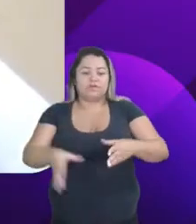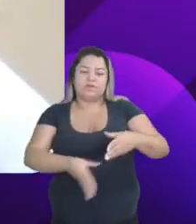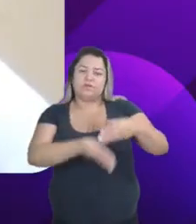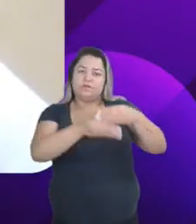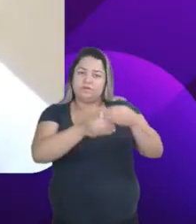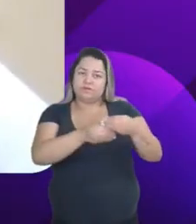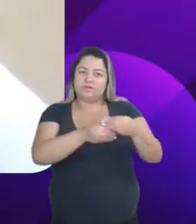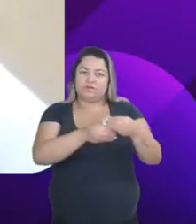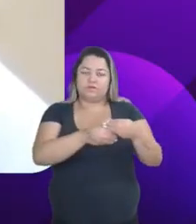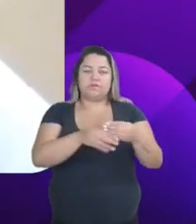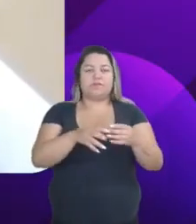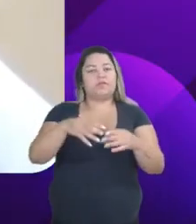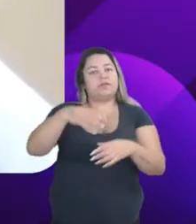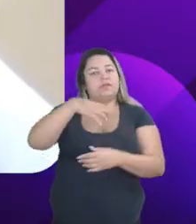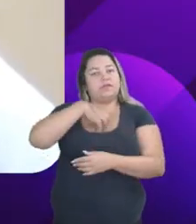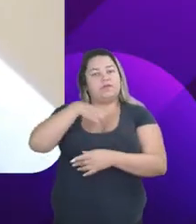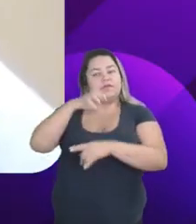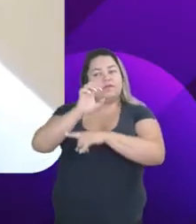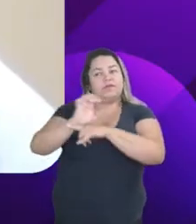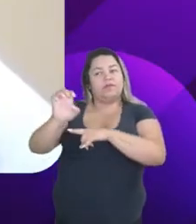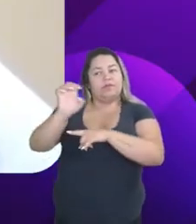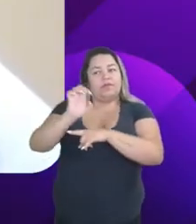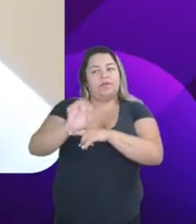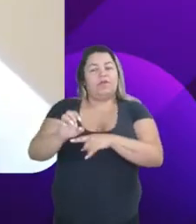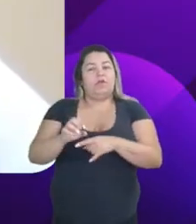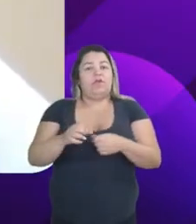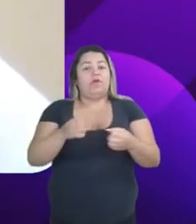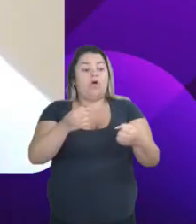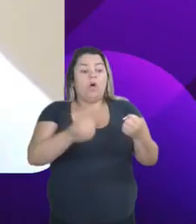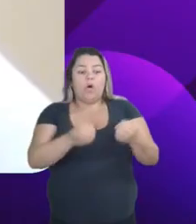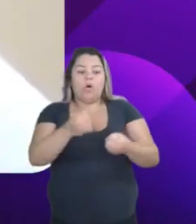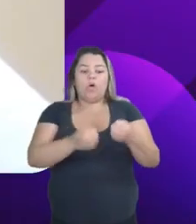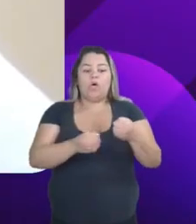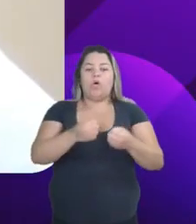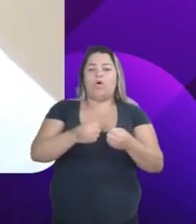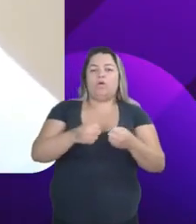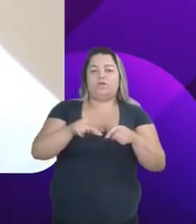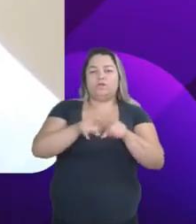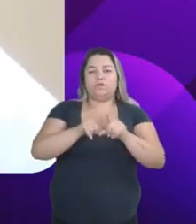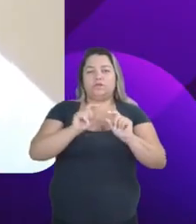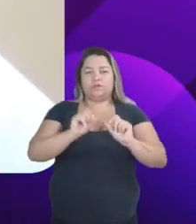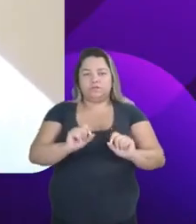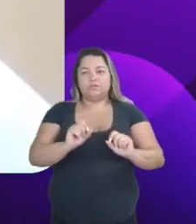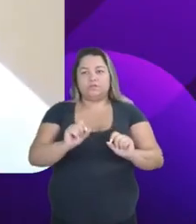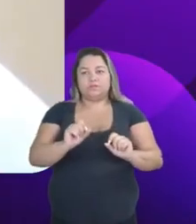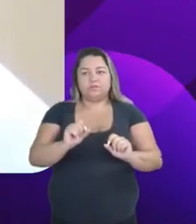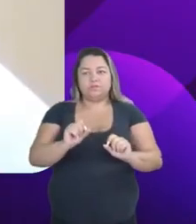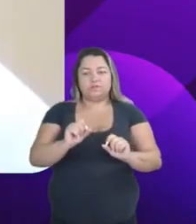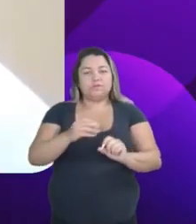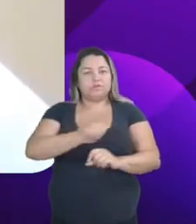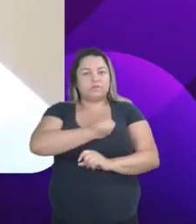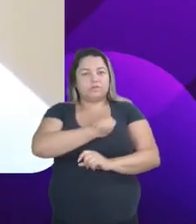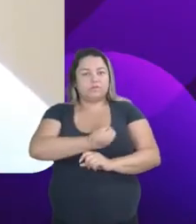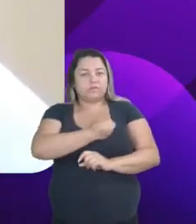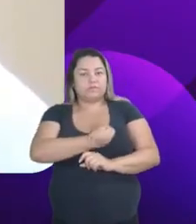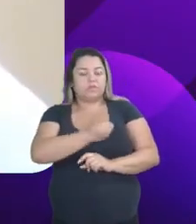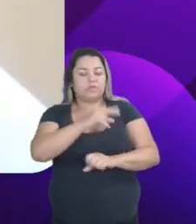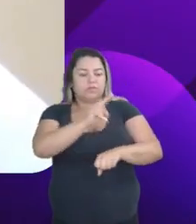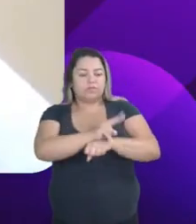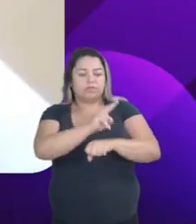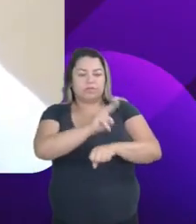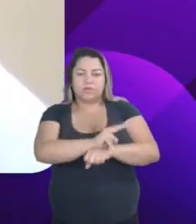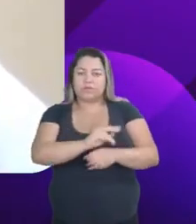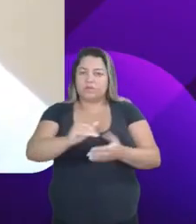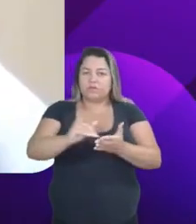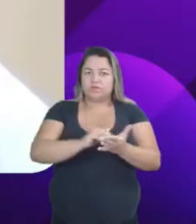e implementamos aqui na Bahia, chamado Ronda Maria da Penha. Atualmente, eu estou superintendente de prevenção à violência da